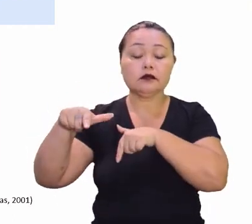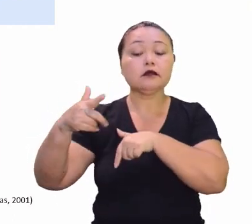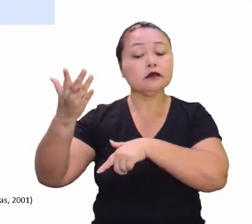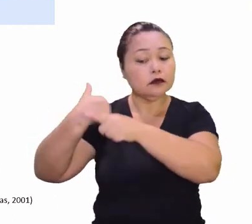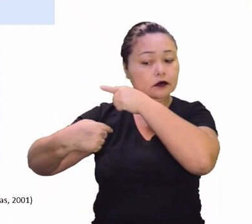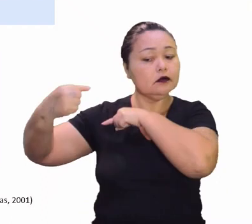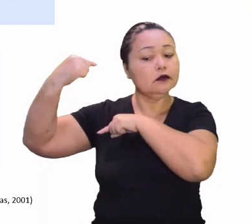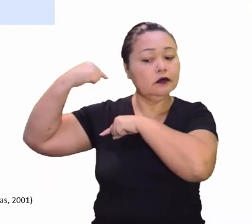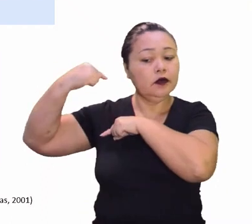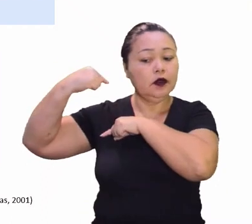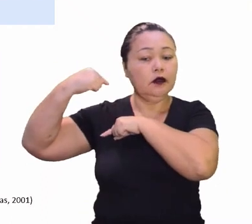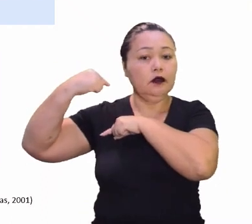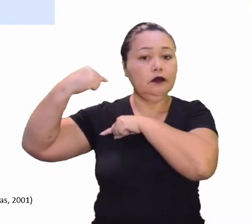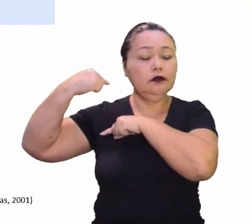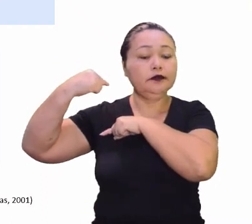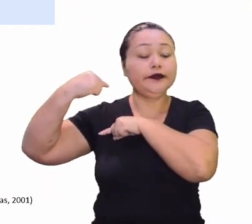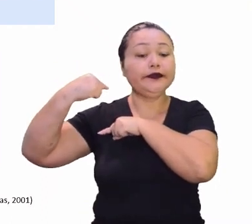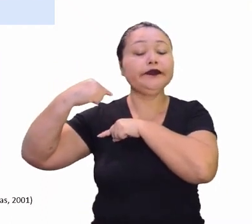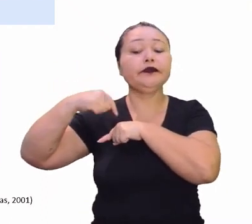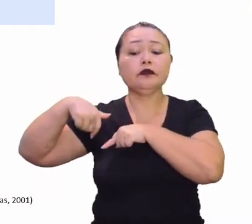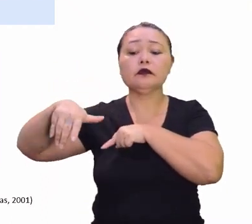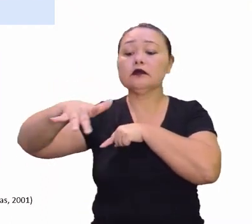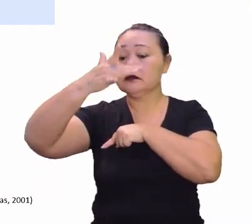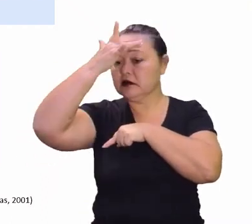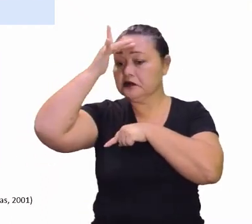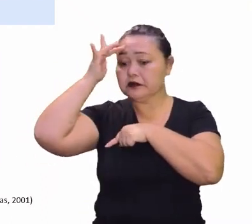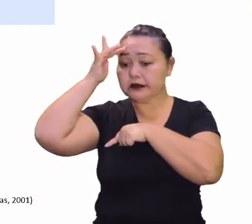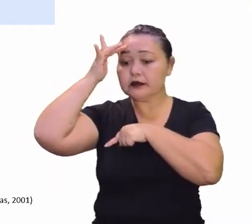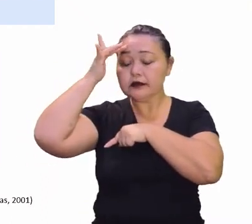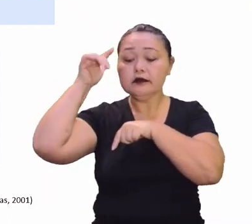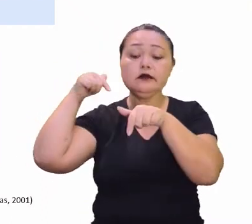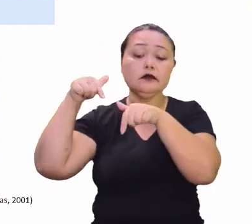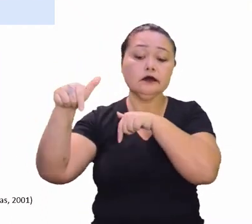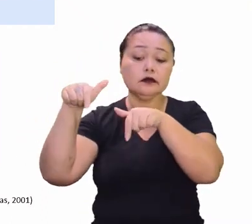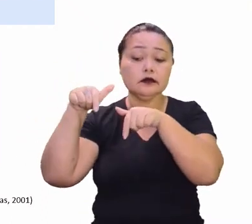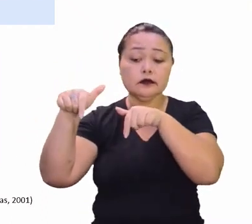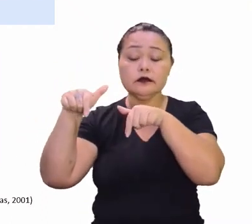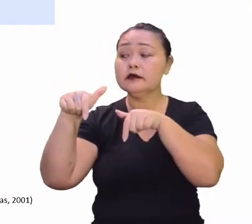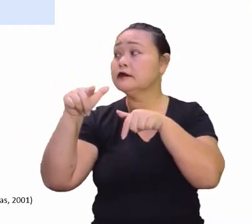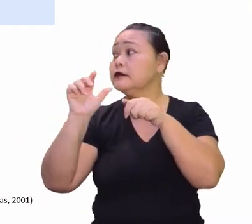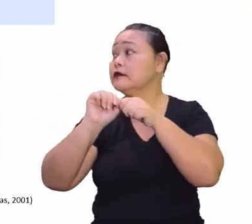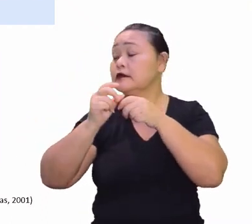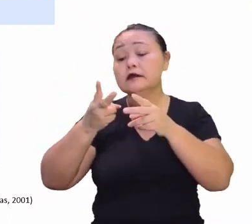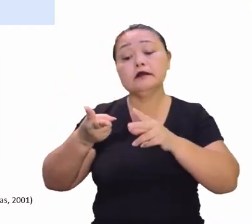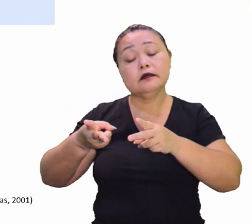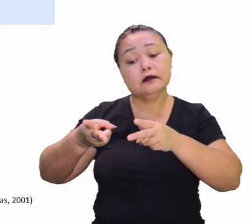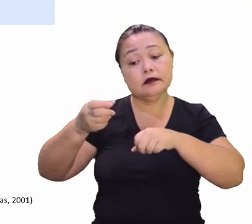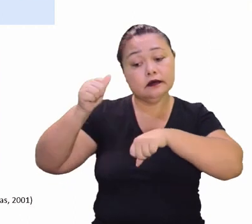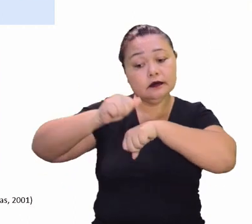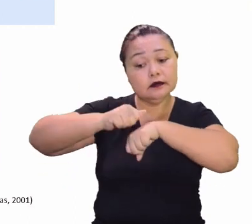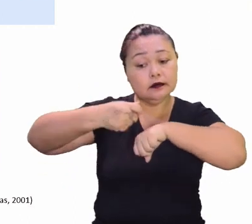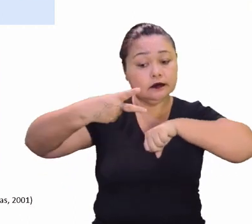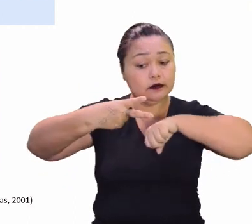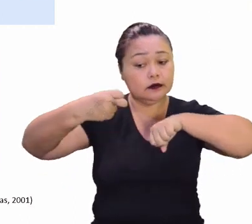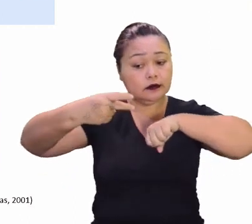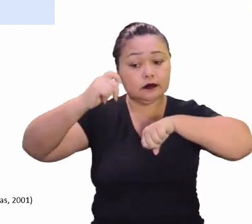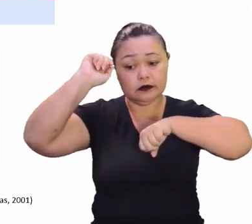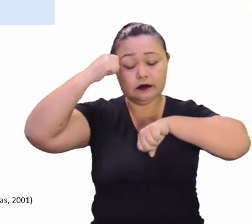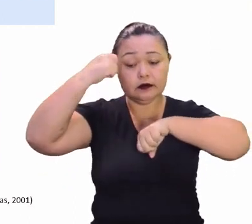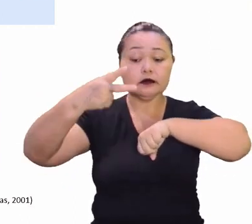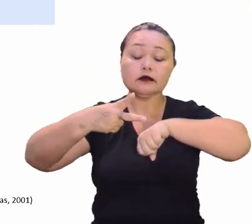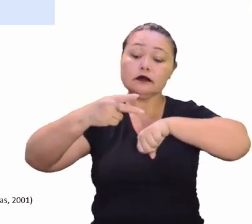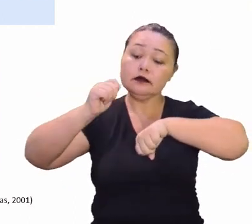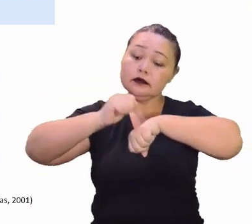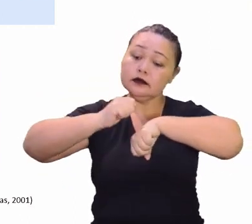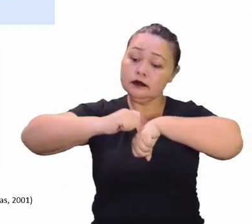economicamente ativa naquela época. Muita gente, né, trabalhando com a extração da cassiterita. E a gente